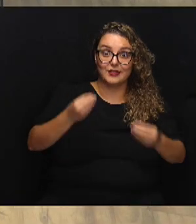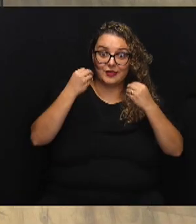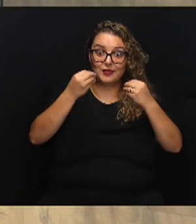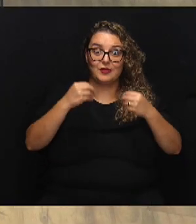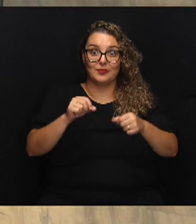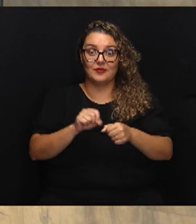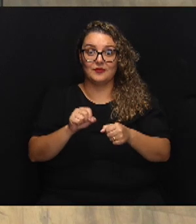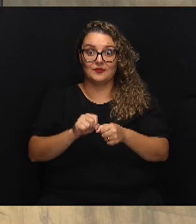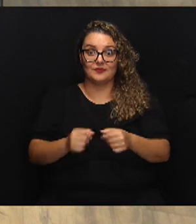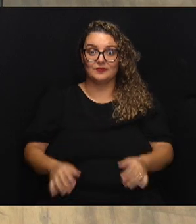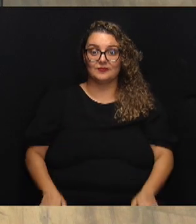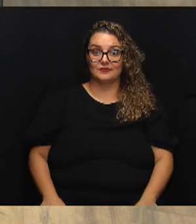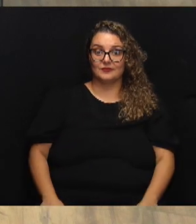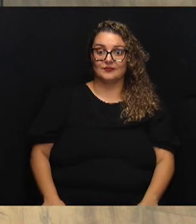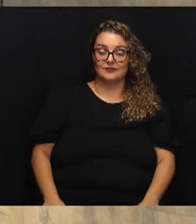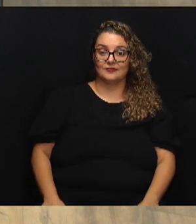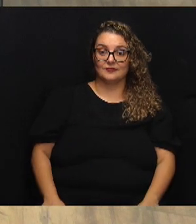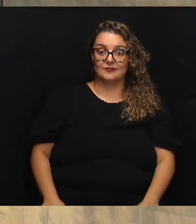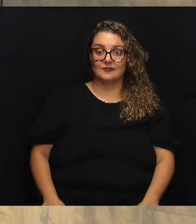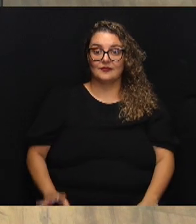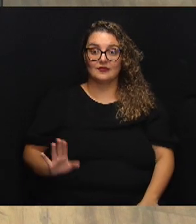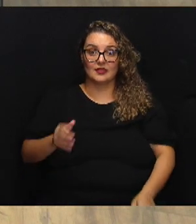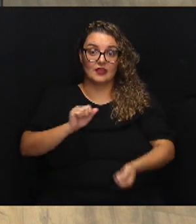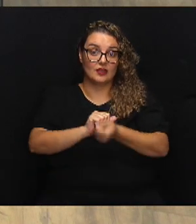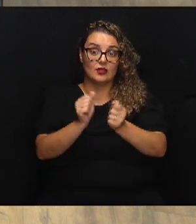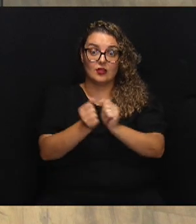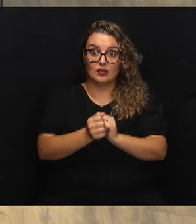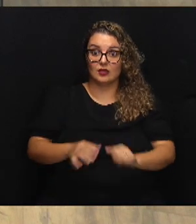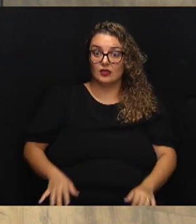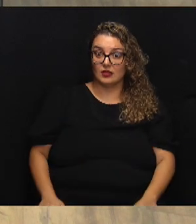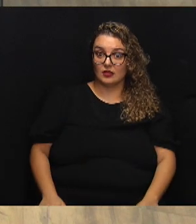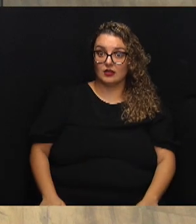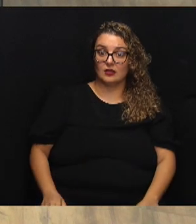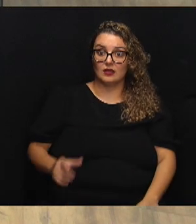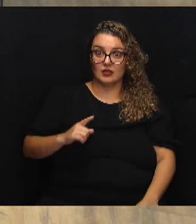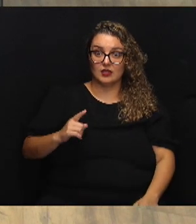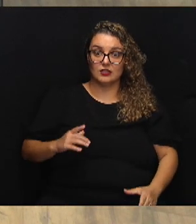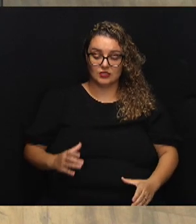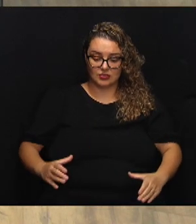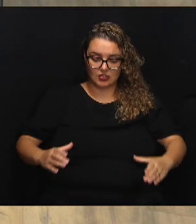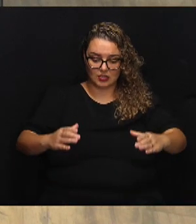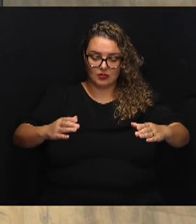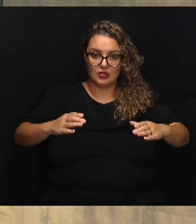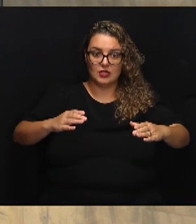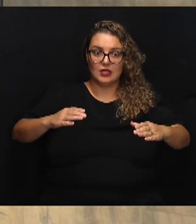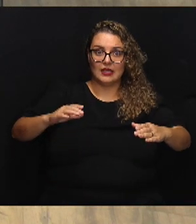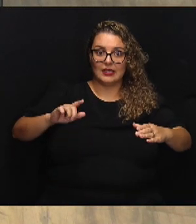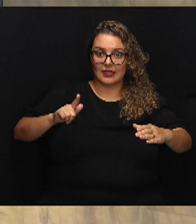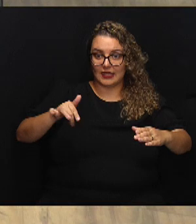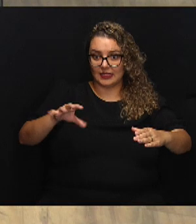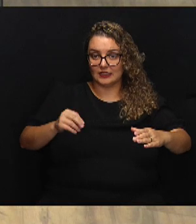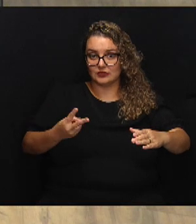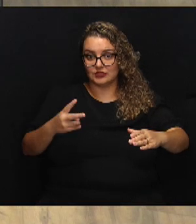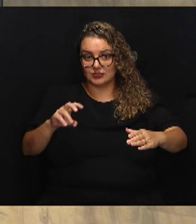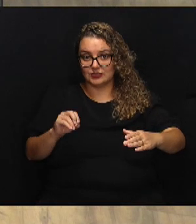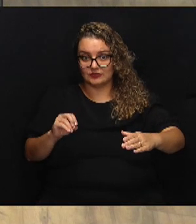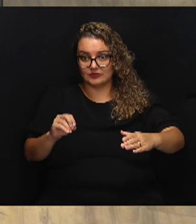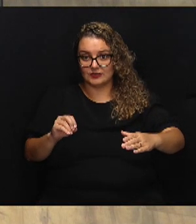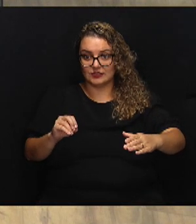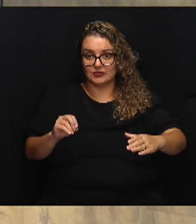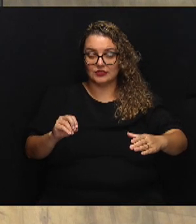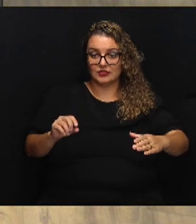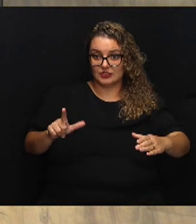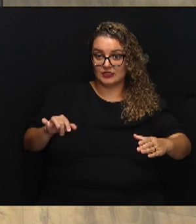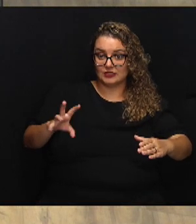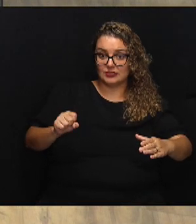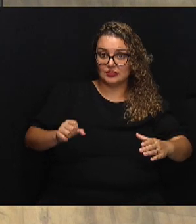né? Aí e já foi improvisado. Aí eu vi que ela tinha uns galão de água de 20 litros, ela foi encurralando, né, no arinha. Aí eu